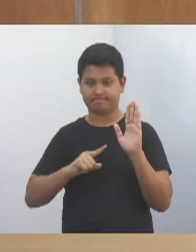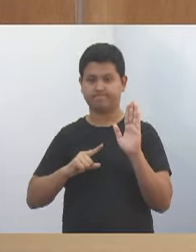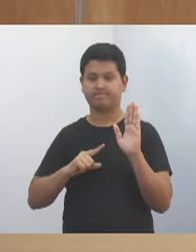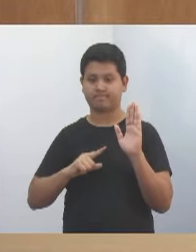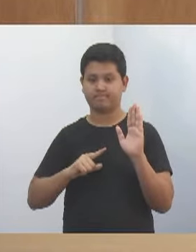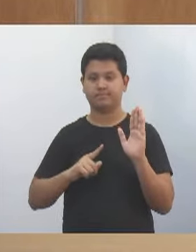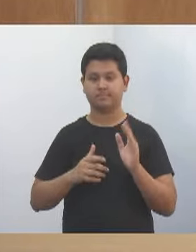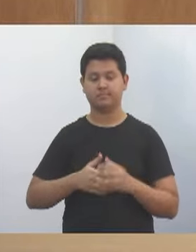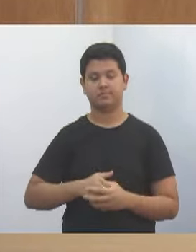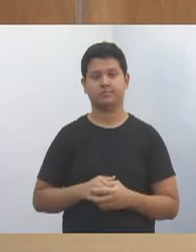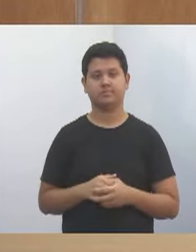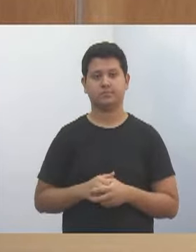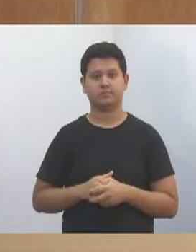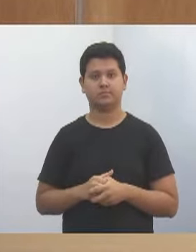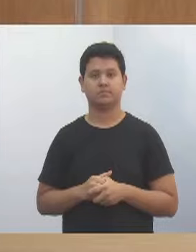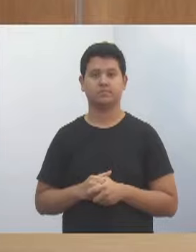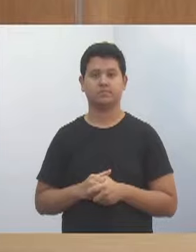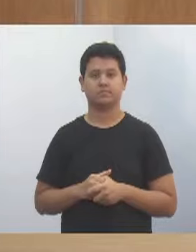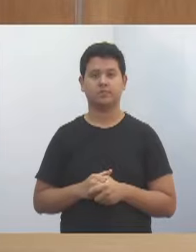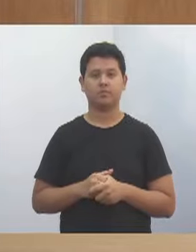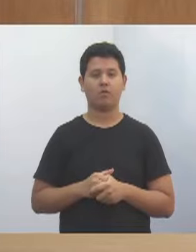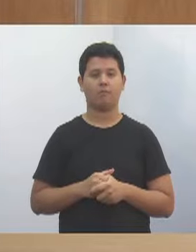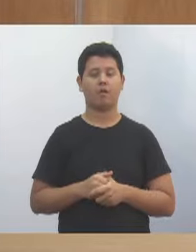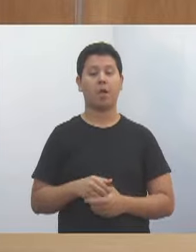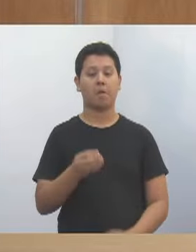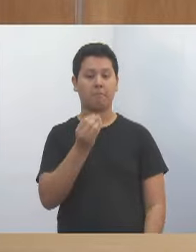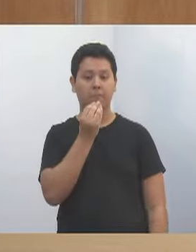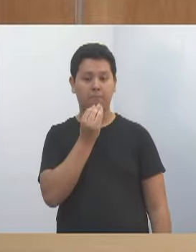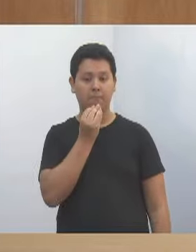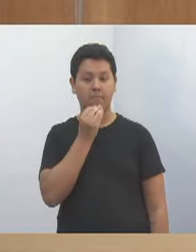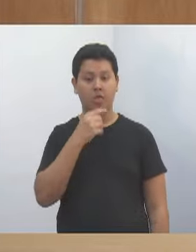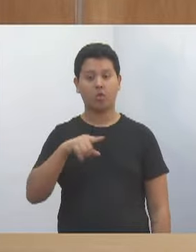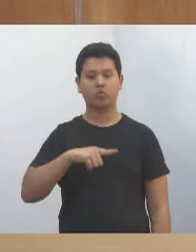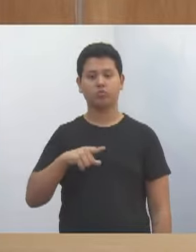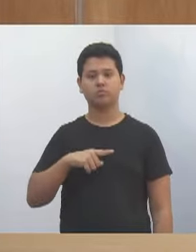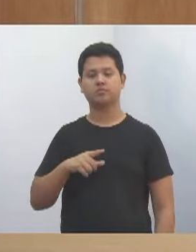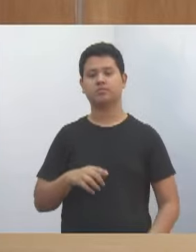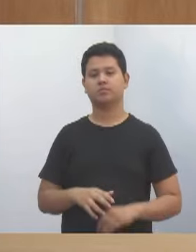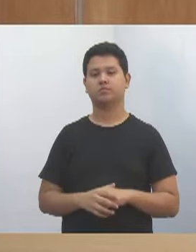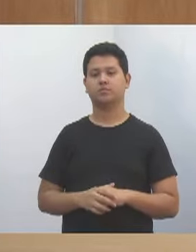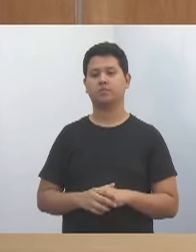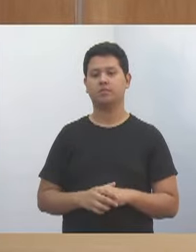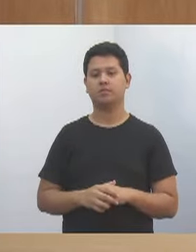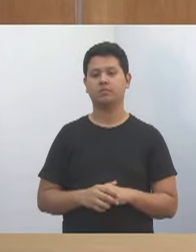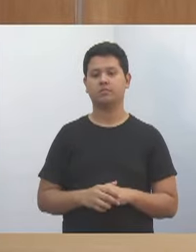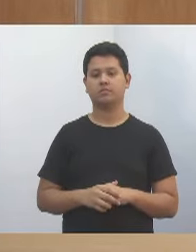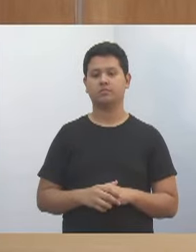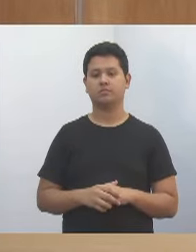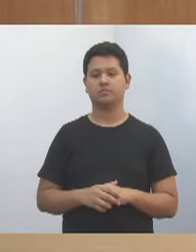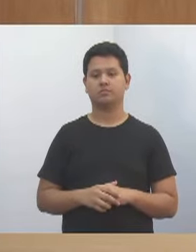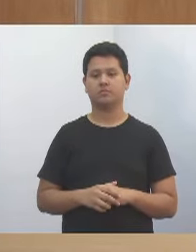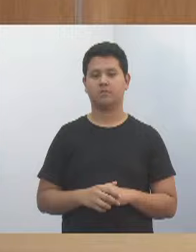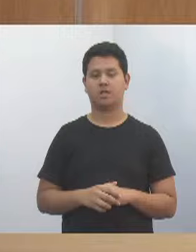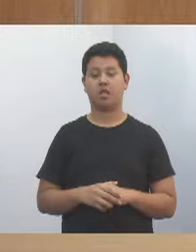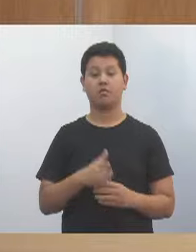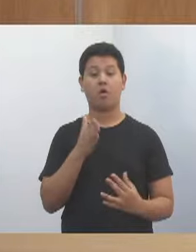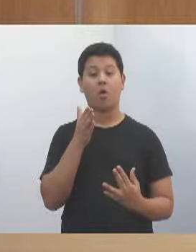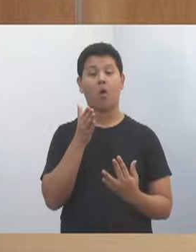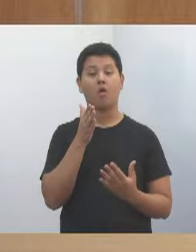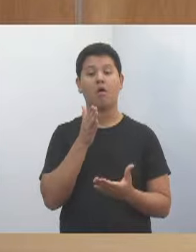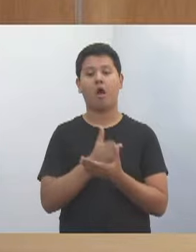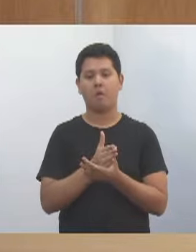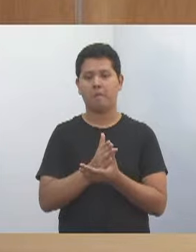aí uma possibilidade de estar detendo essa água. Detendo essa